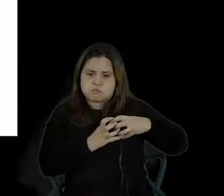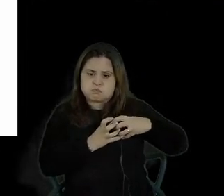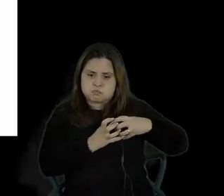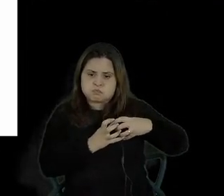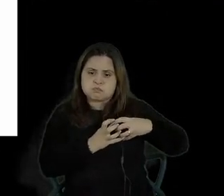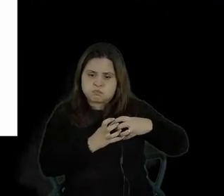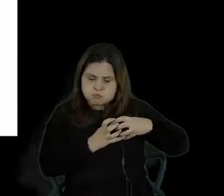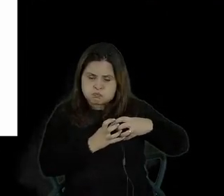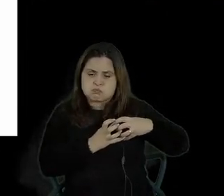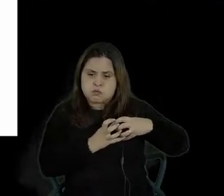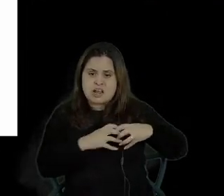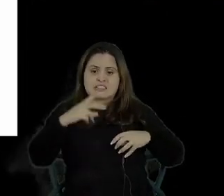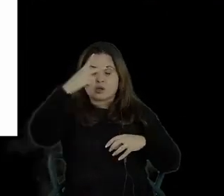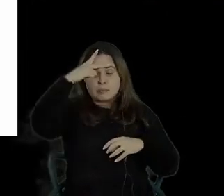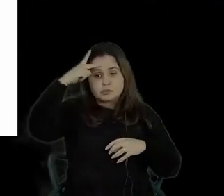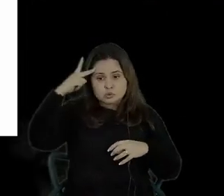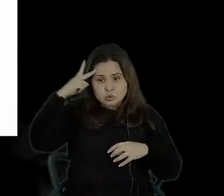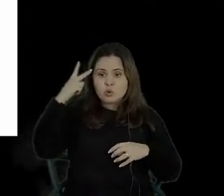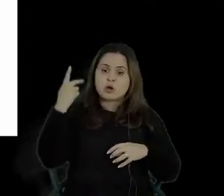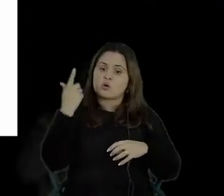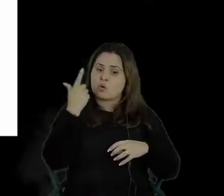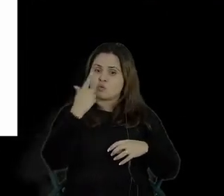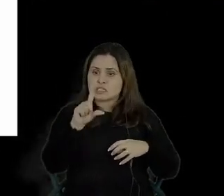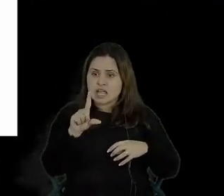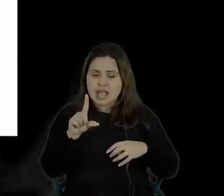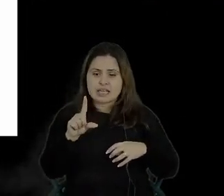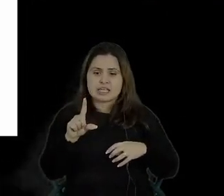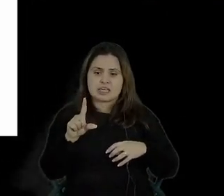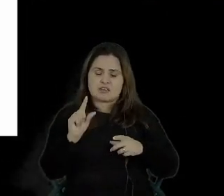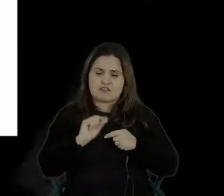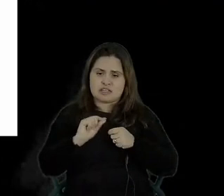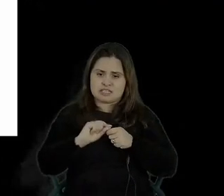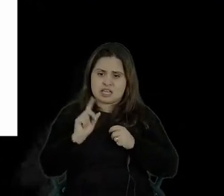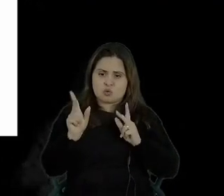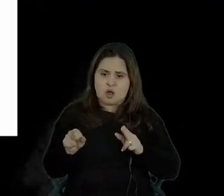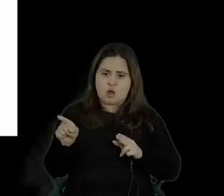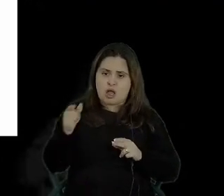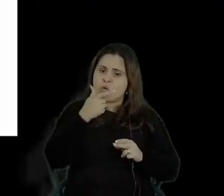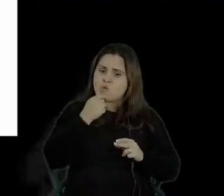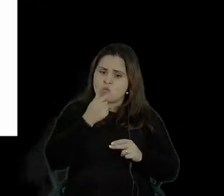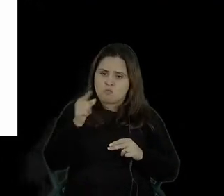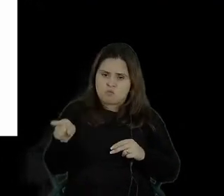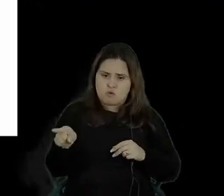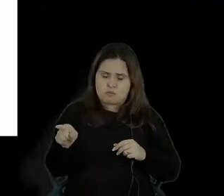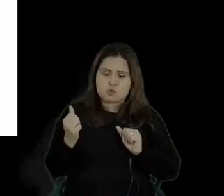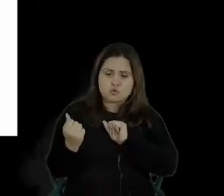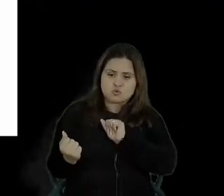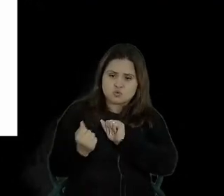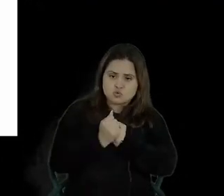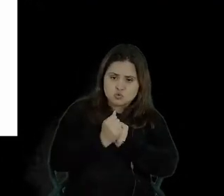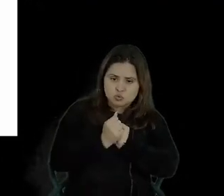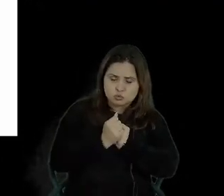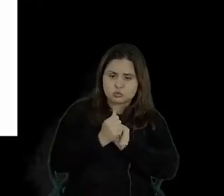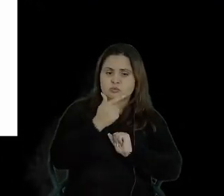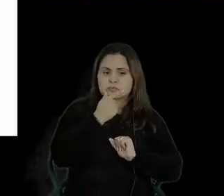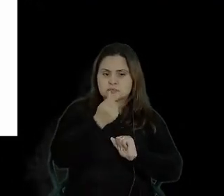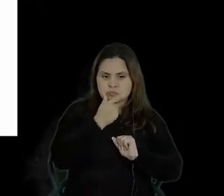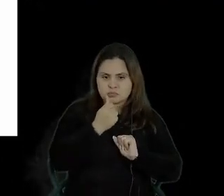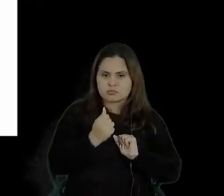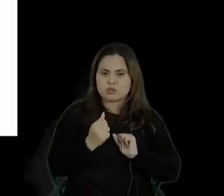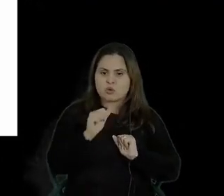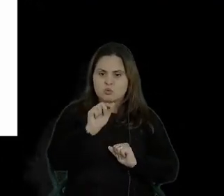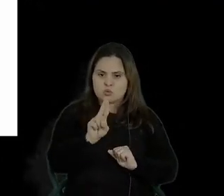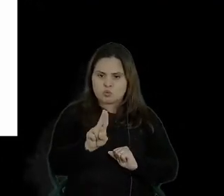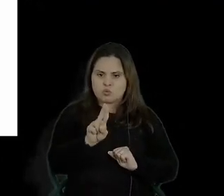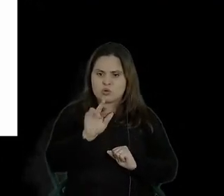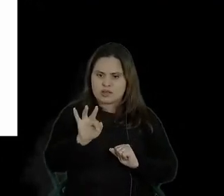pessoa praticamente independente, com o meu orientador Emerson, que está ali, né? E junto com o orientador da UFMG,